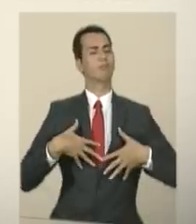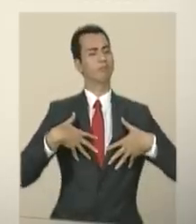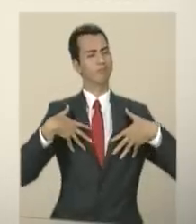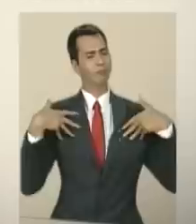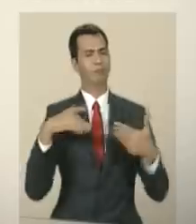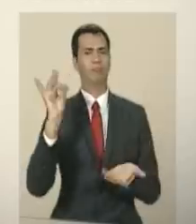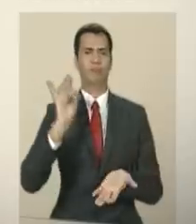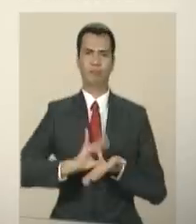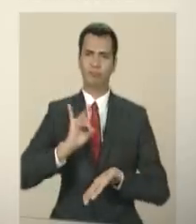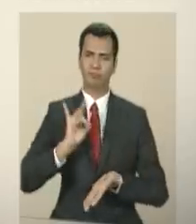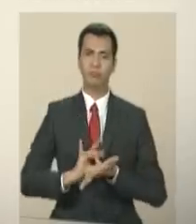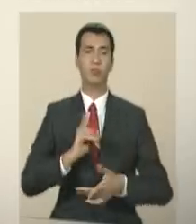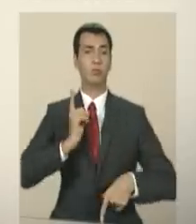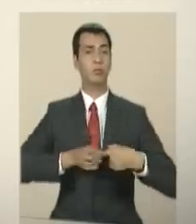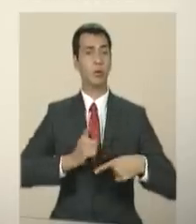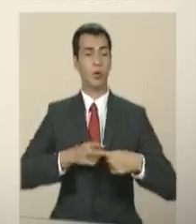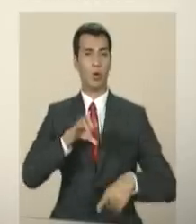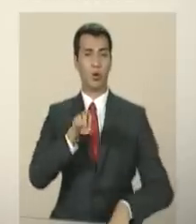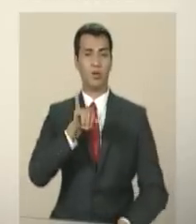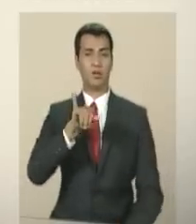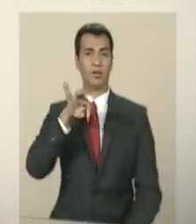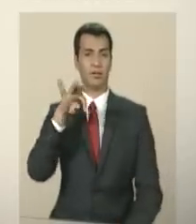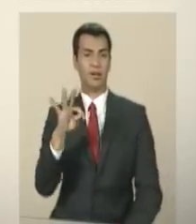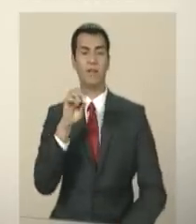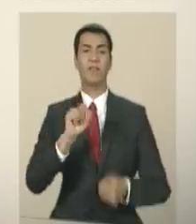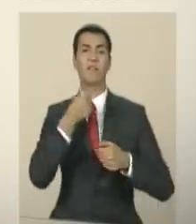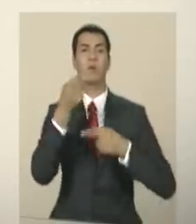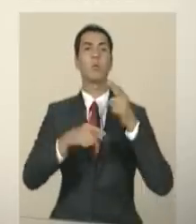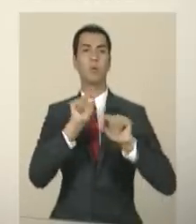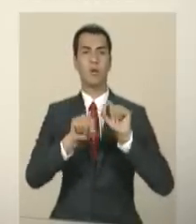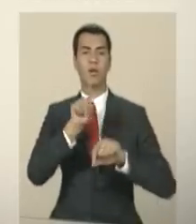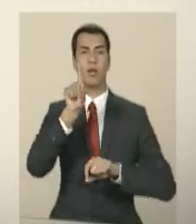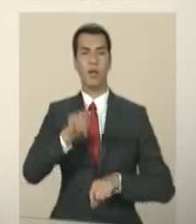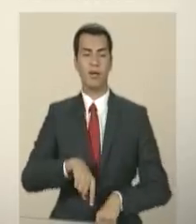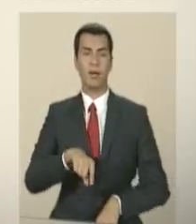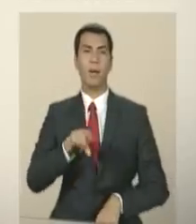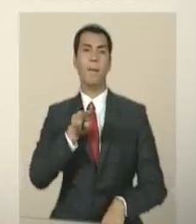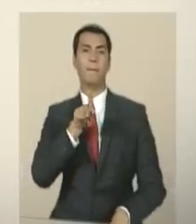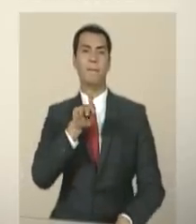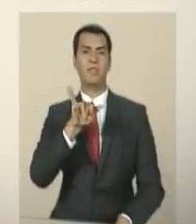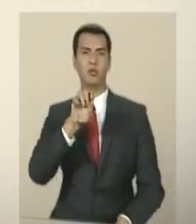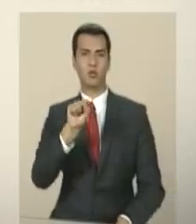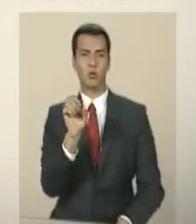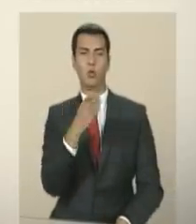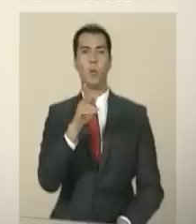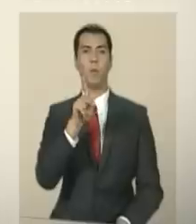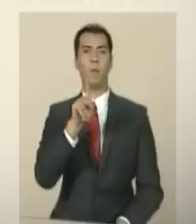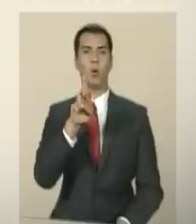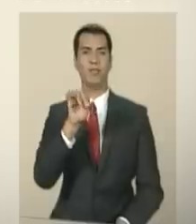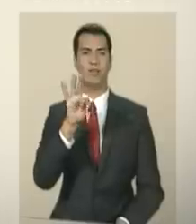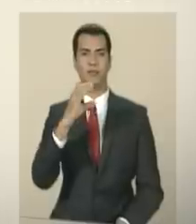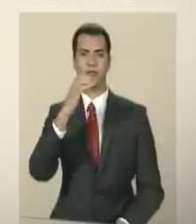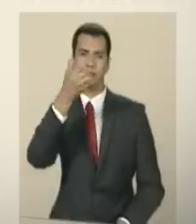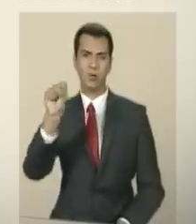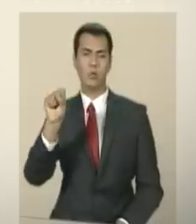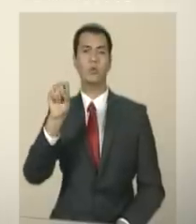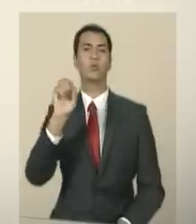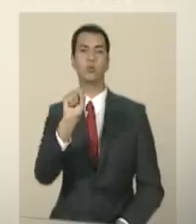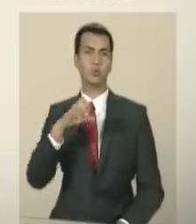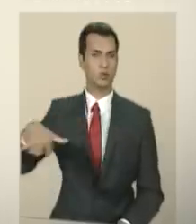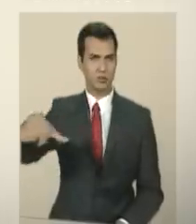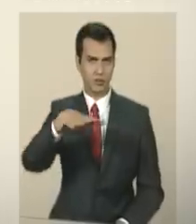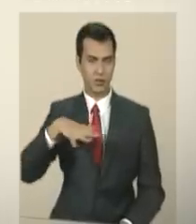esta proposta que é o ait chama de piso mundial de proteção social é muito parecida com as